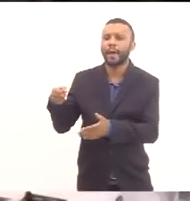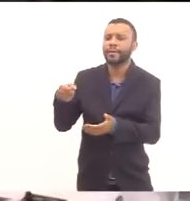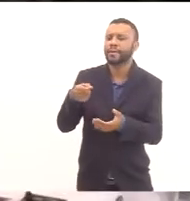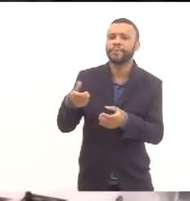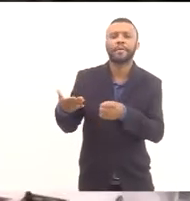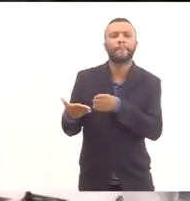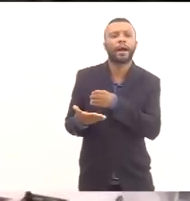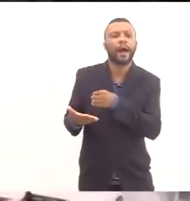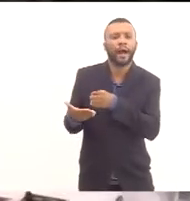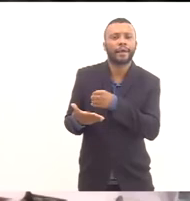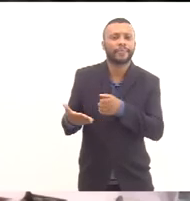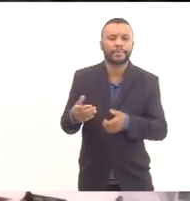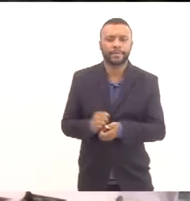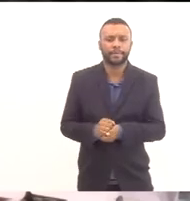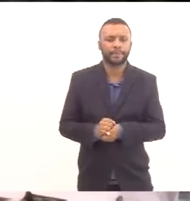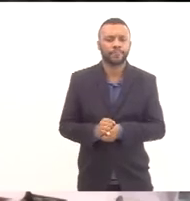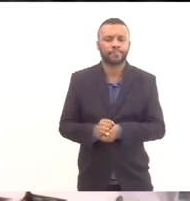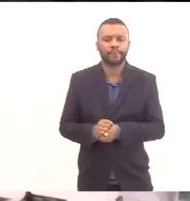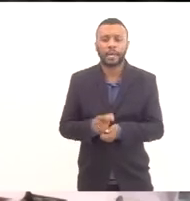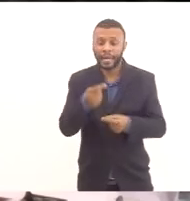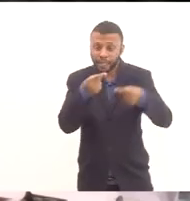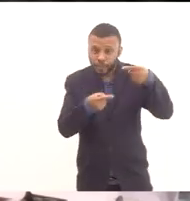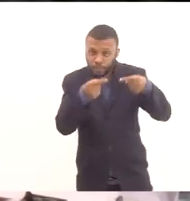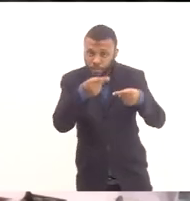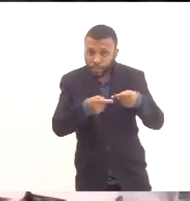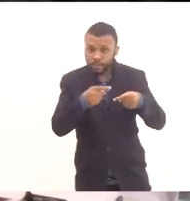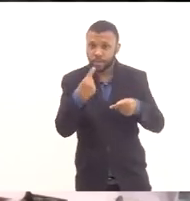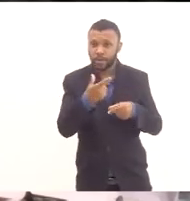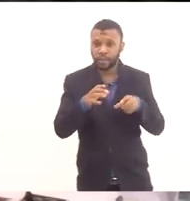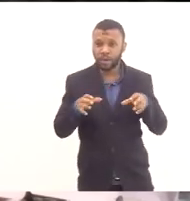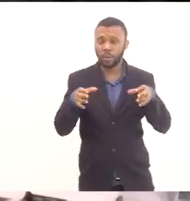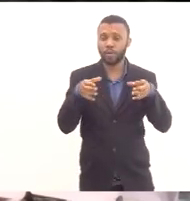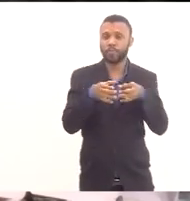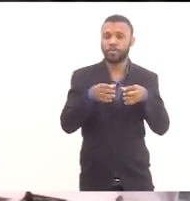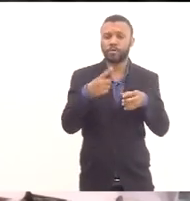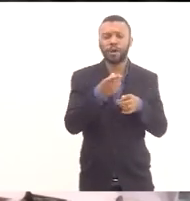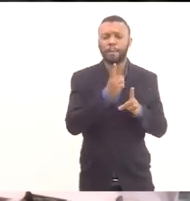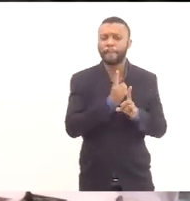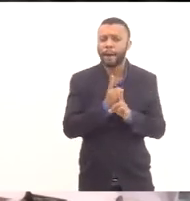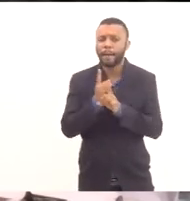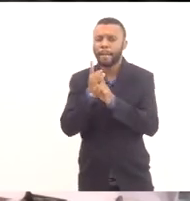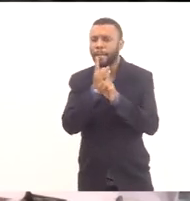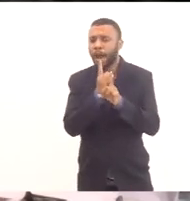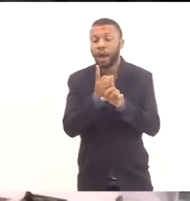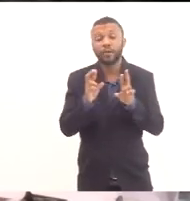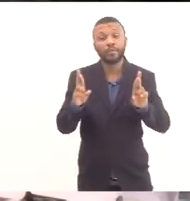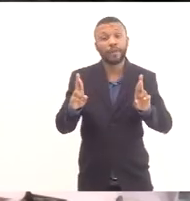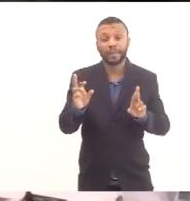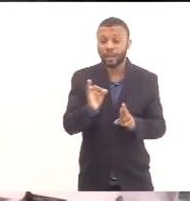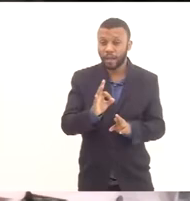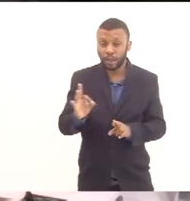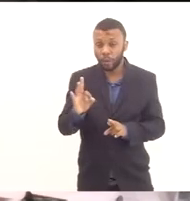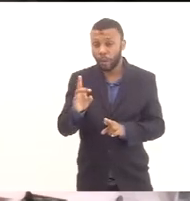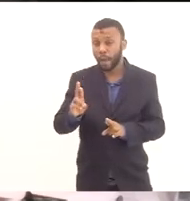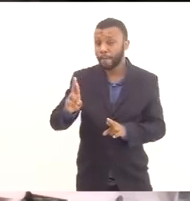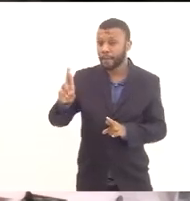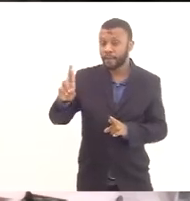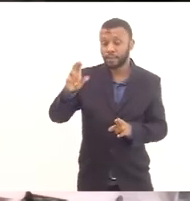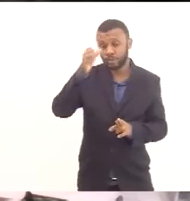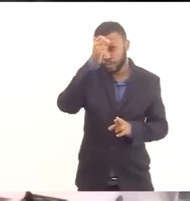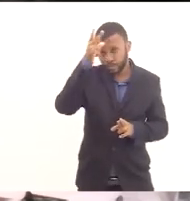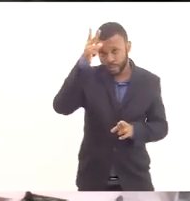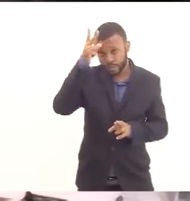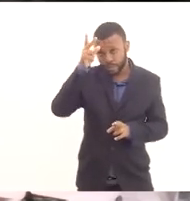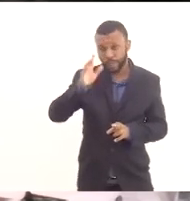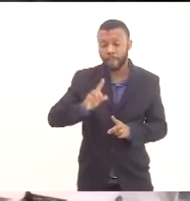básicas através de vigência dessa comissão nós encontramos pena não haver nenhum representante do município aqui